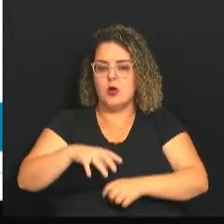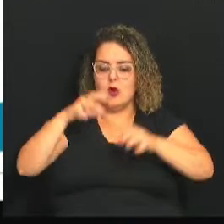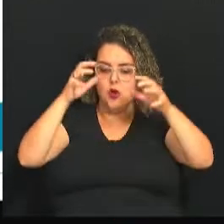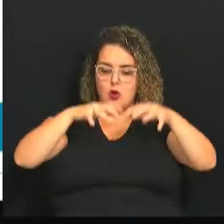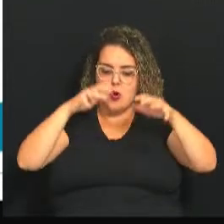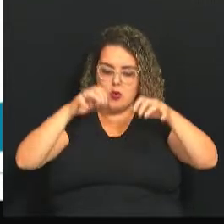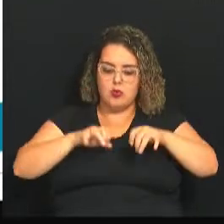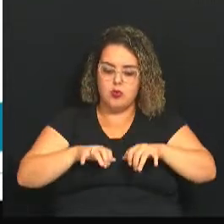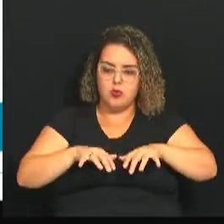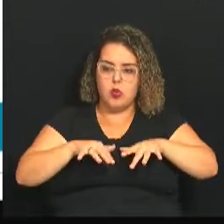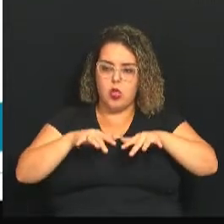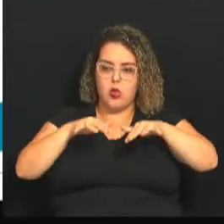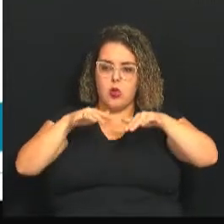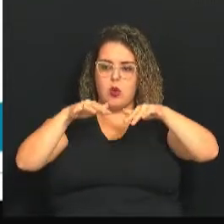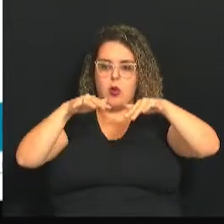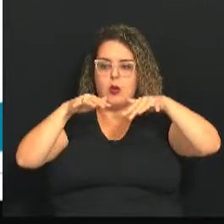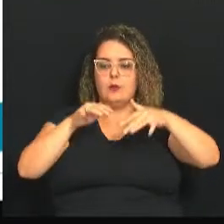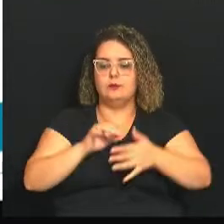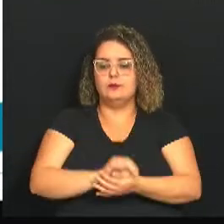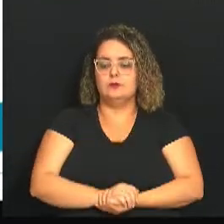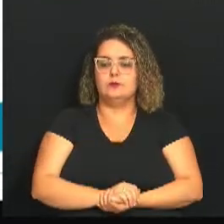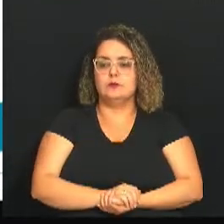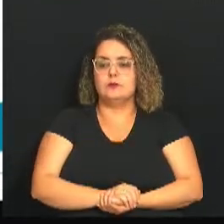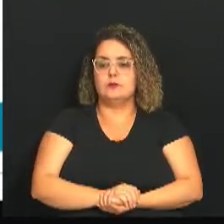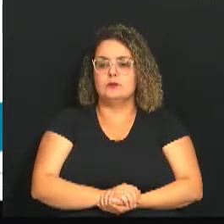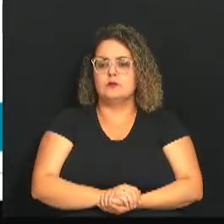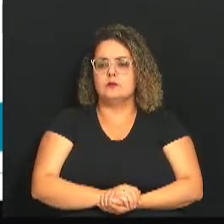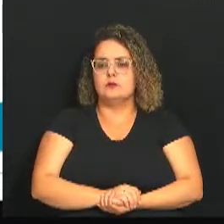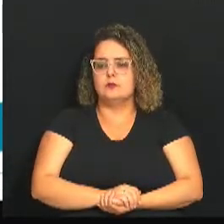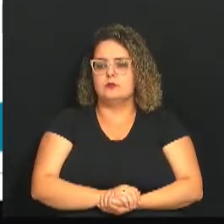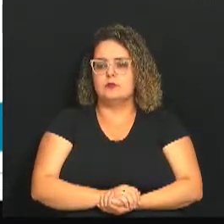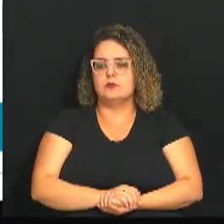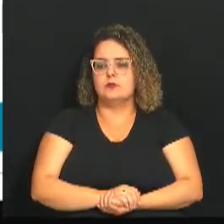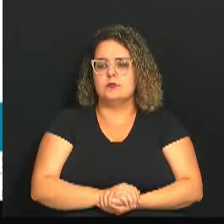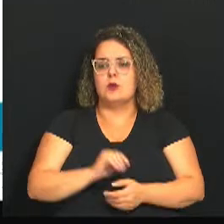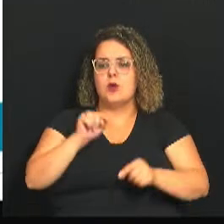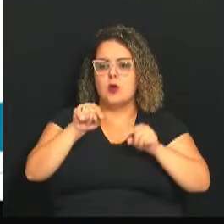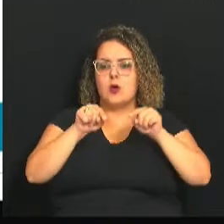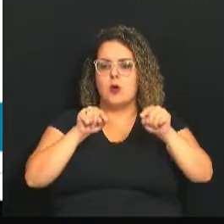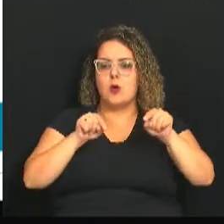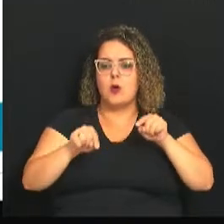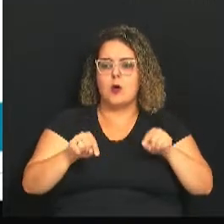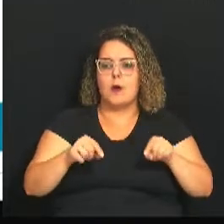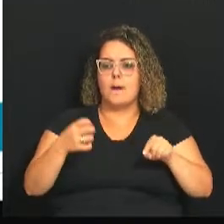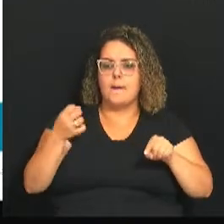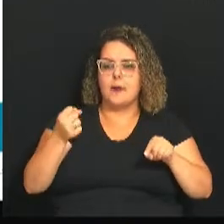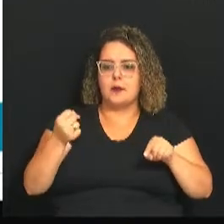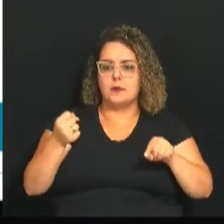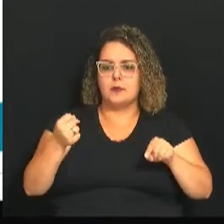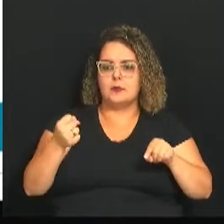gente tem aqui, com os nomes, né, os pontinhos brancos, as estações meteorológicas, os